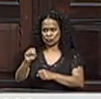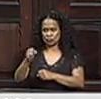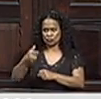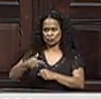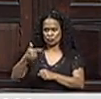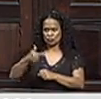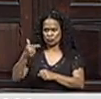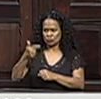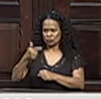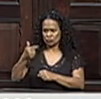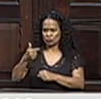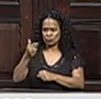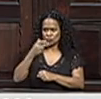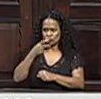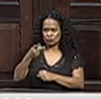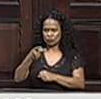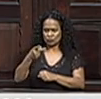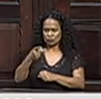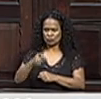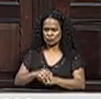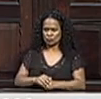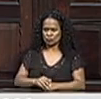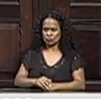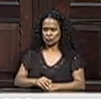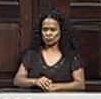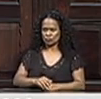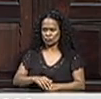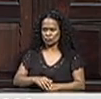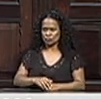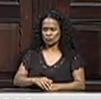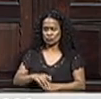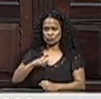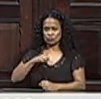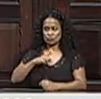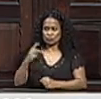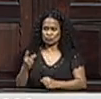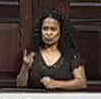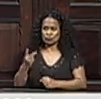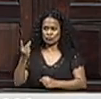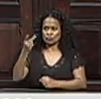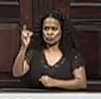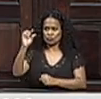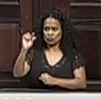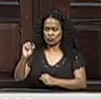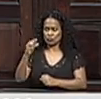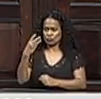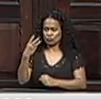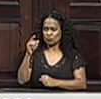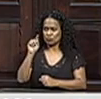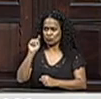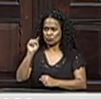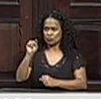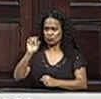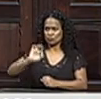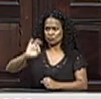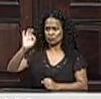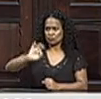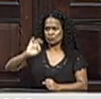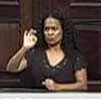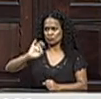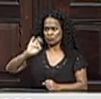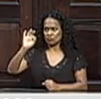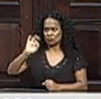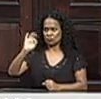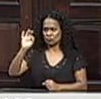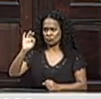Banco Central, tem como valor mínimo 3 pontos percentuais